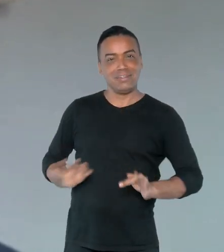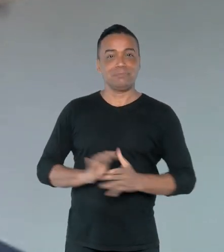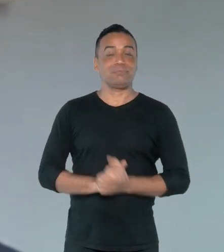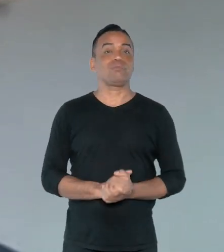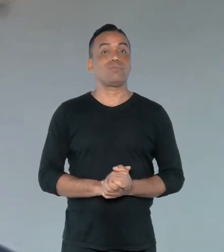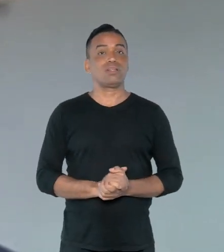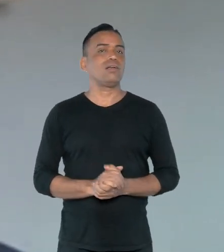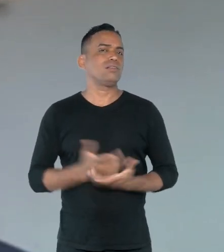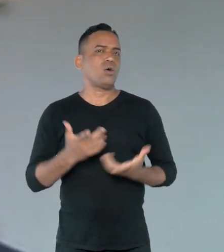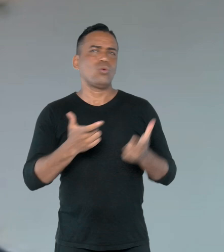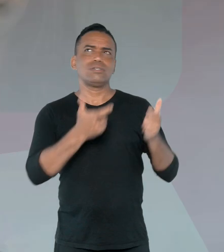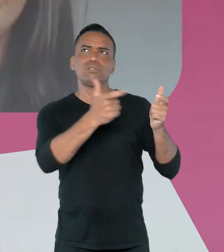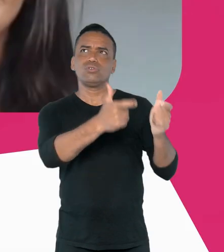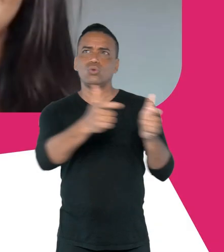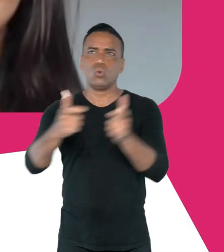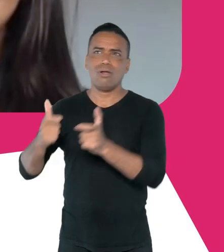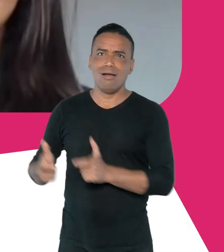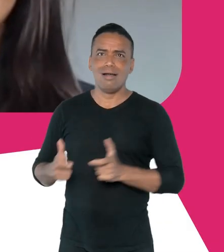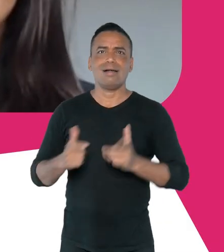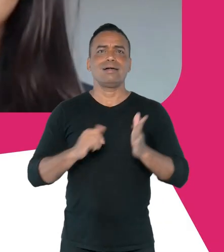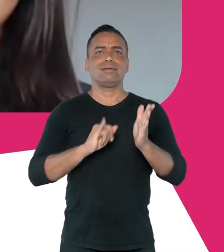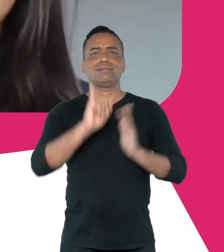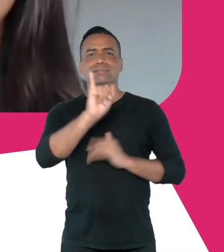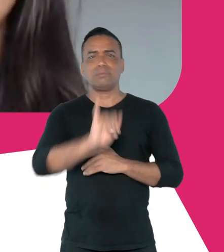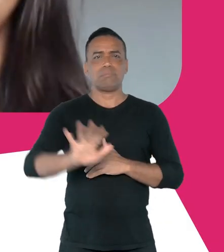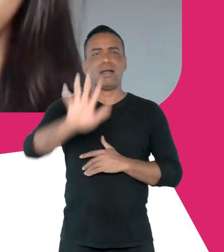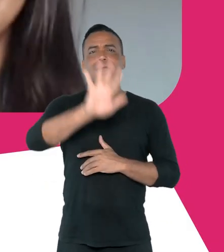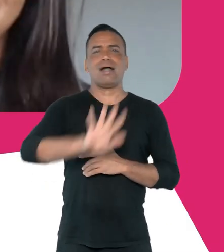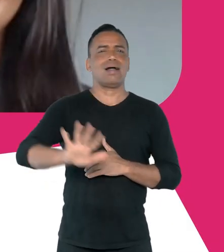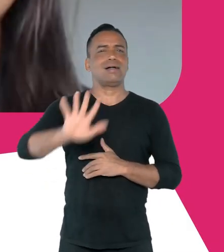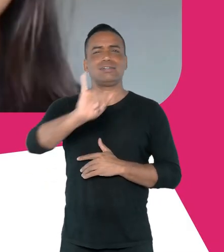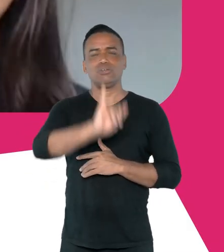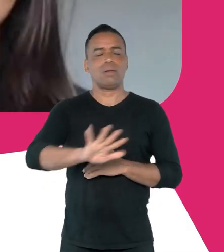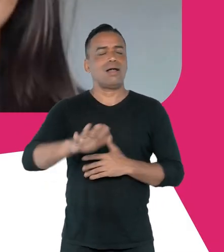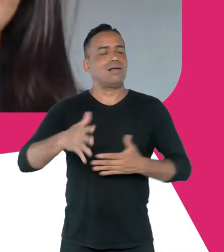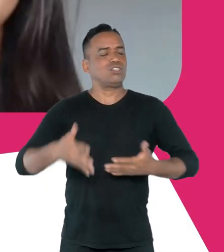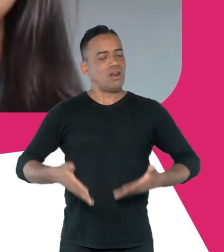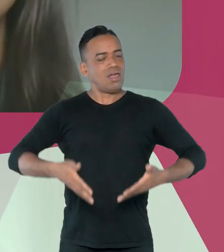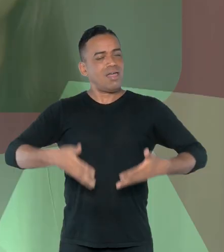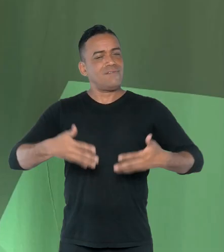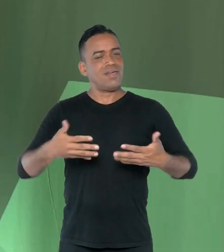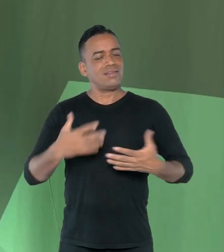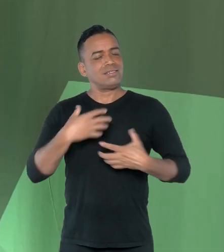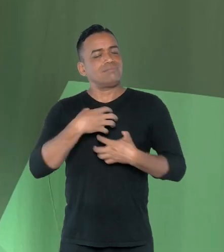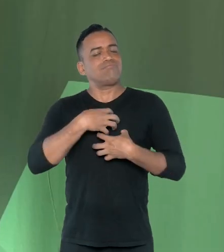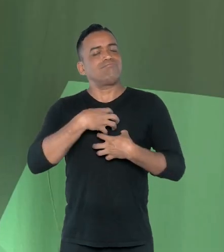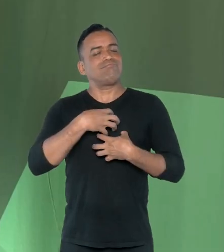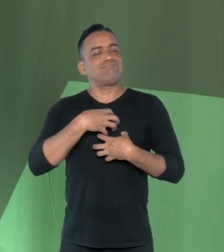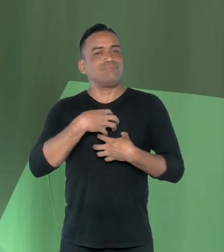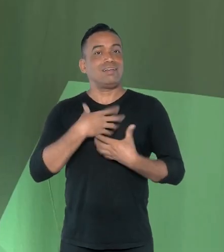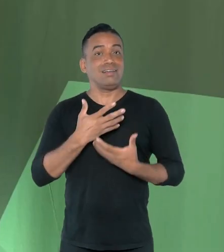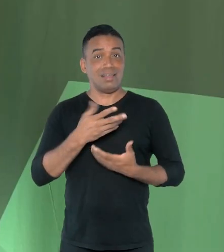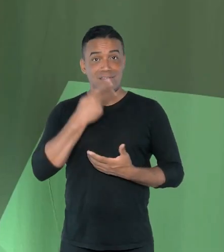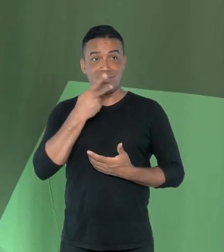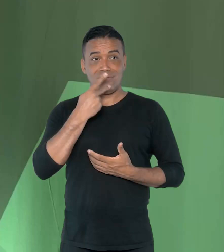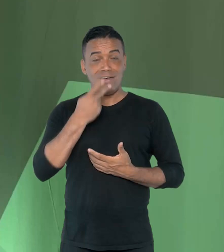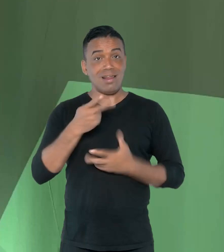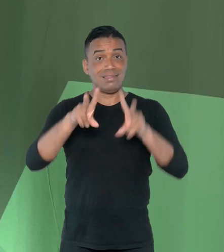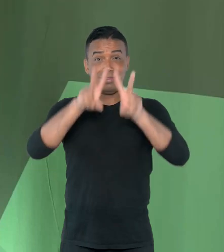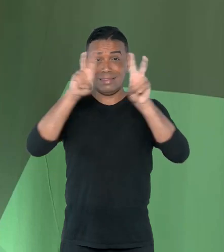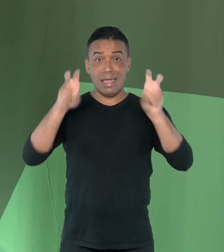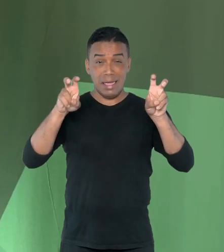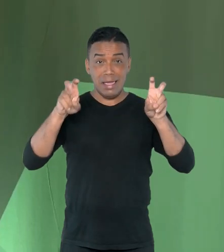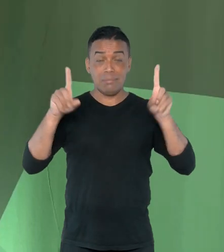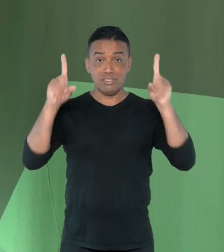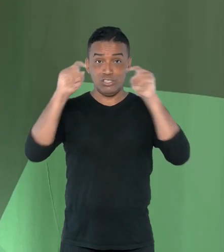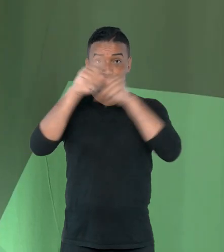de passar por esses lugares e que as imagens trazem tão bem, né, traz essa leveza também, apesar de você trazer temas